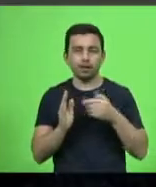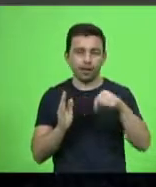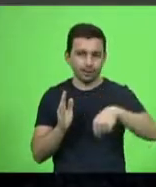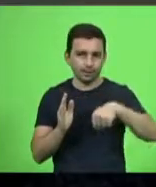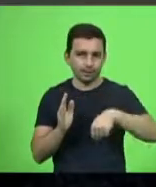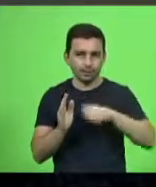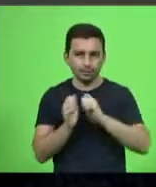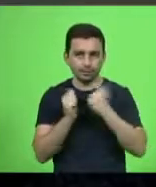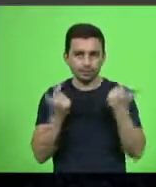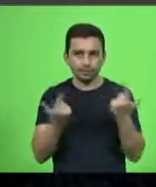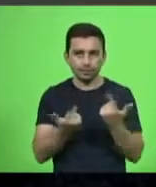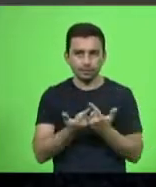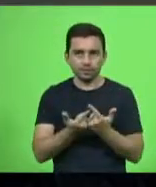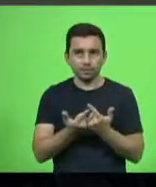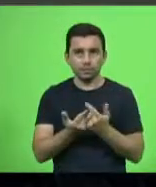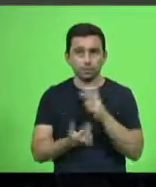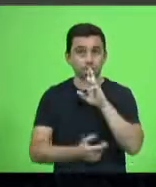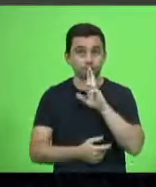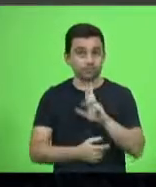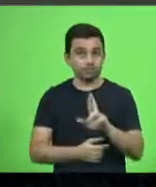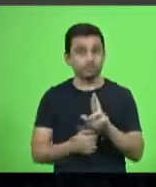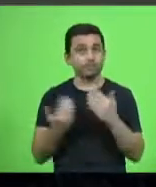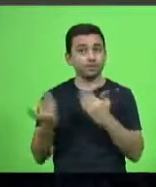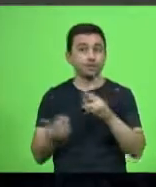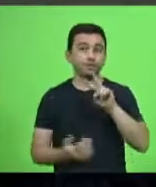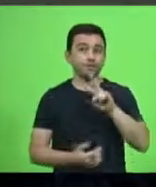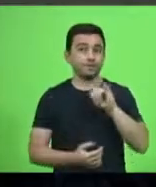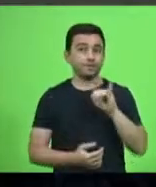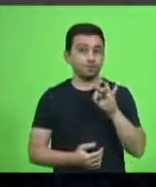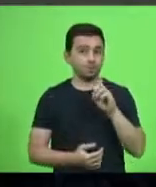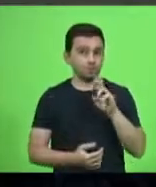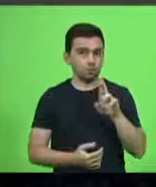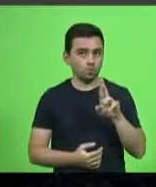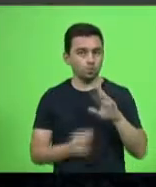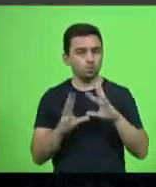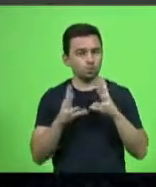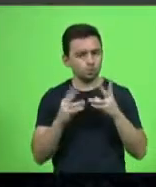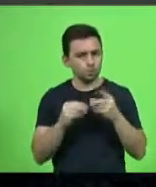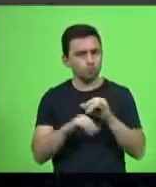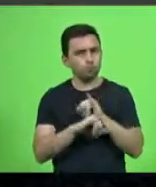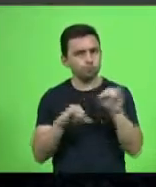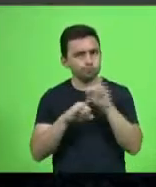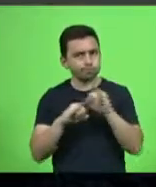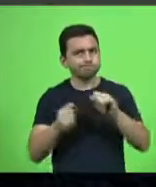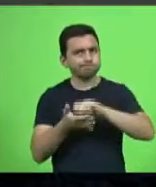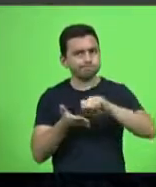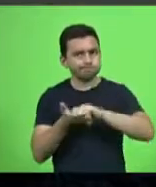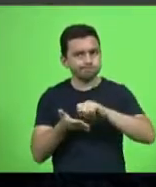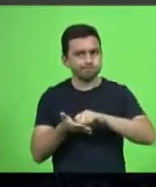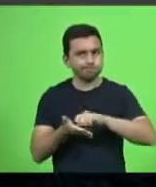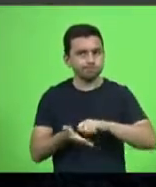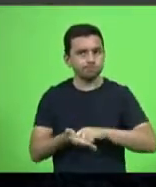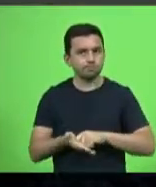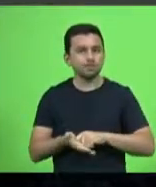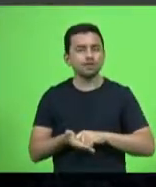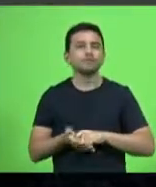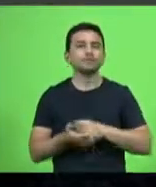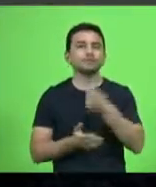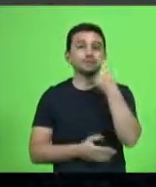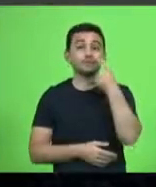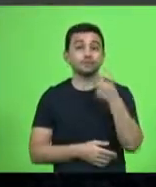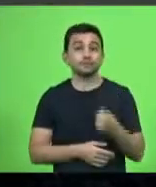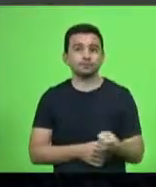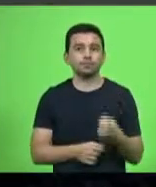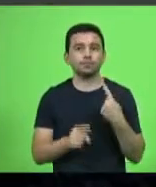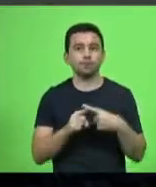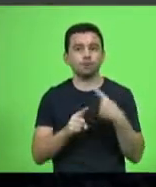o resultado que o Vitor e toda a imprensa da casa escreve, é muito interessante, porque vem